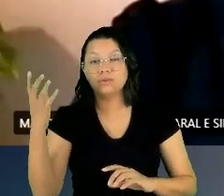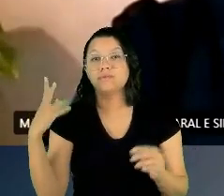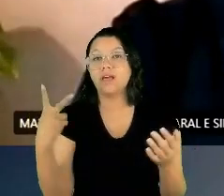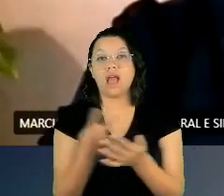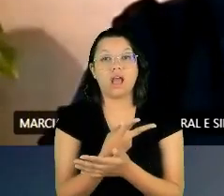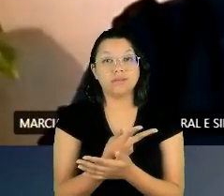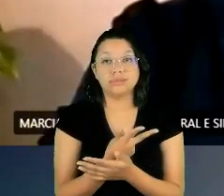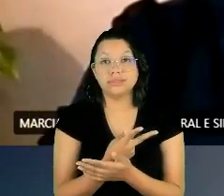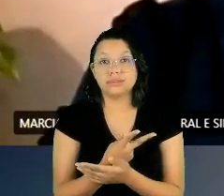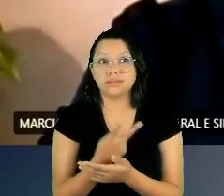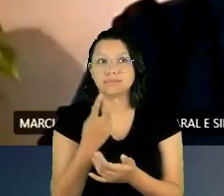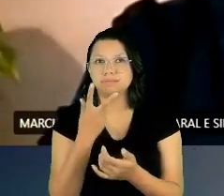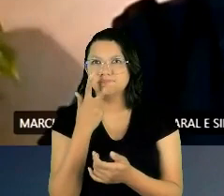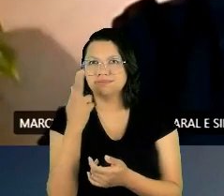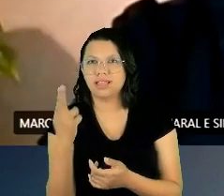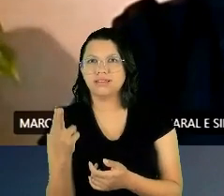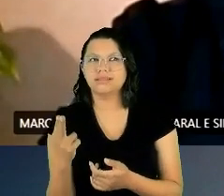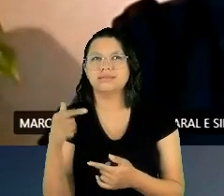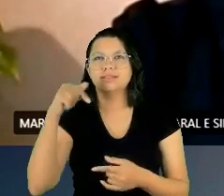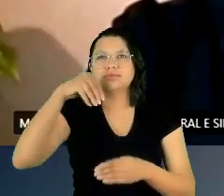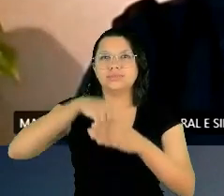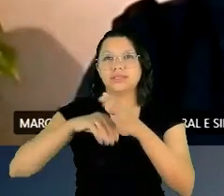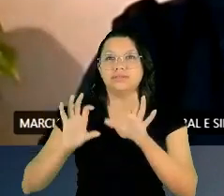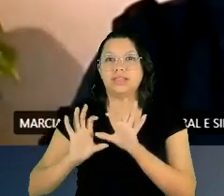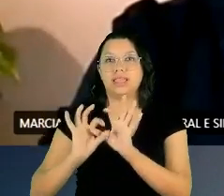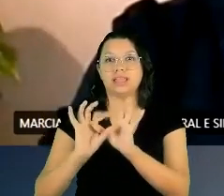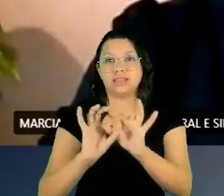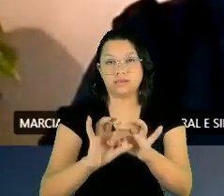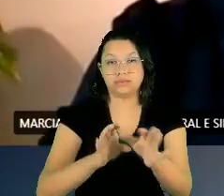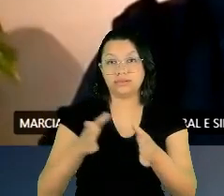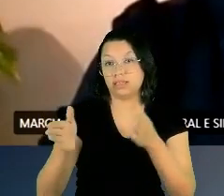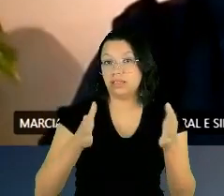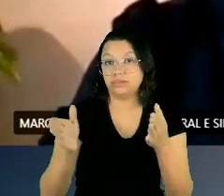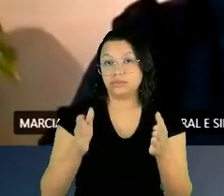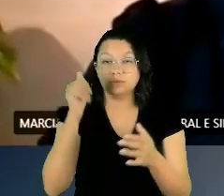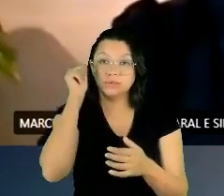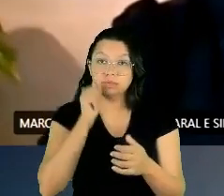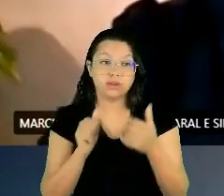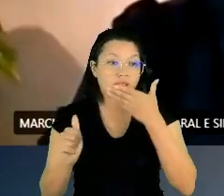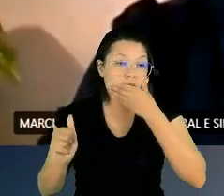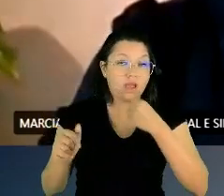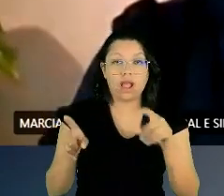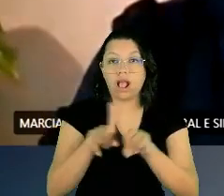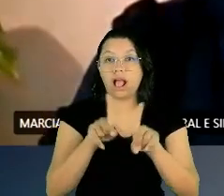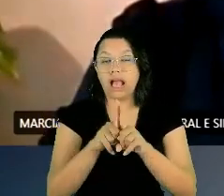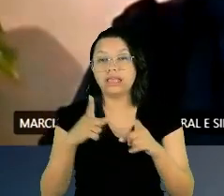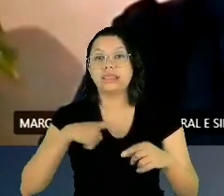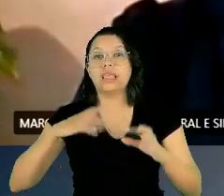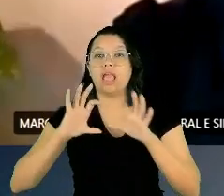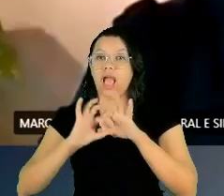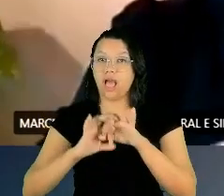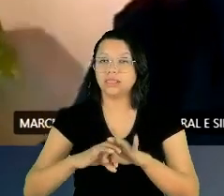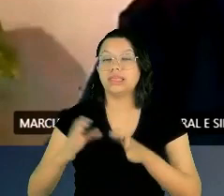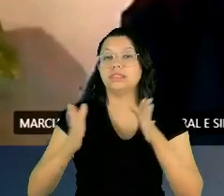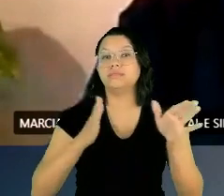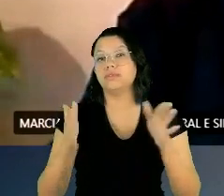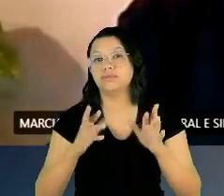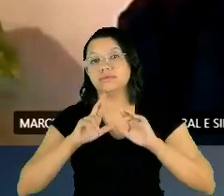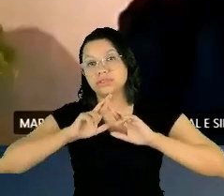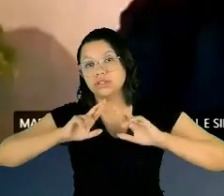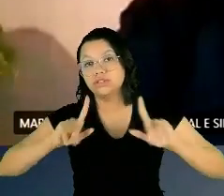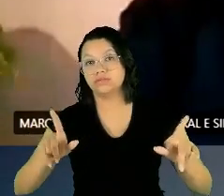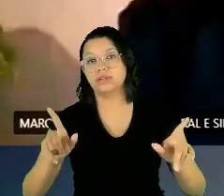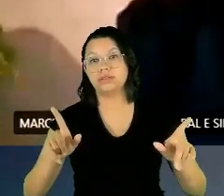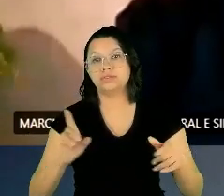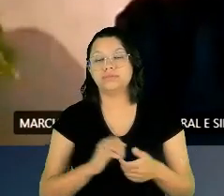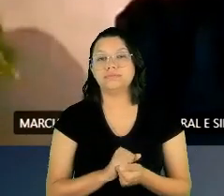nosso foco, né, vão acontecer de forma muito similar naquele contexto, naquela situação, para homens e mulheres, e tem contextos e